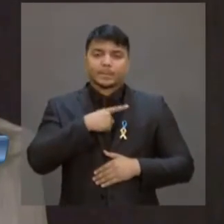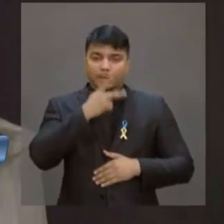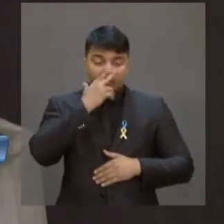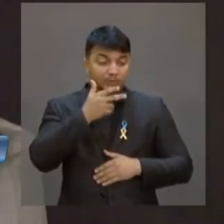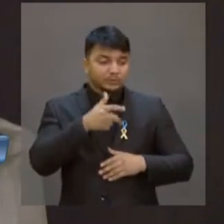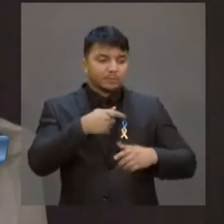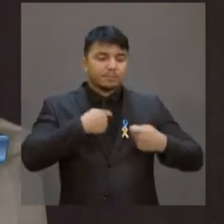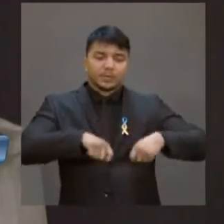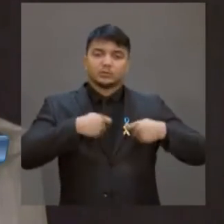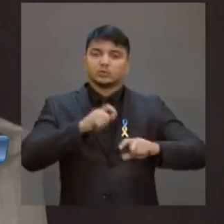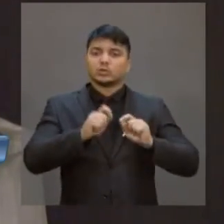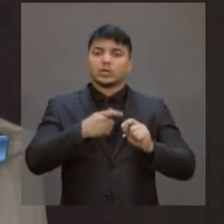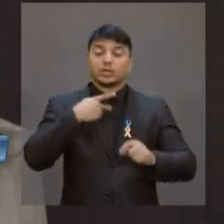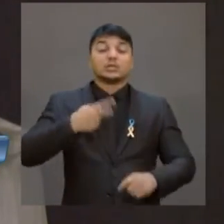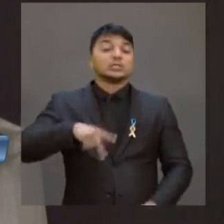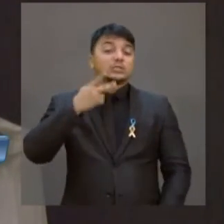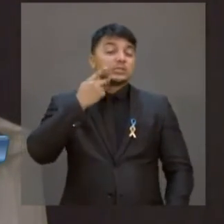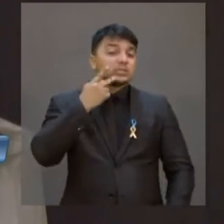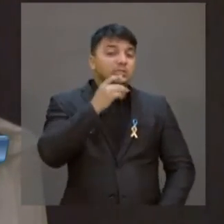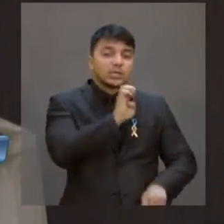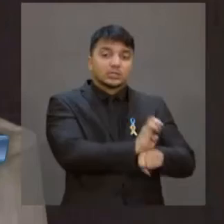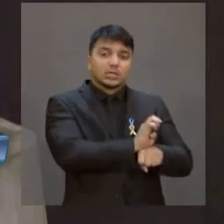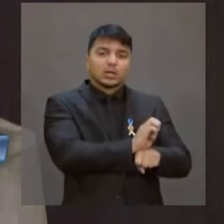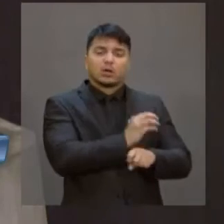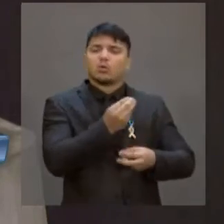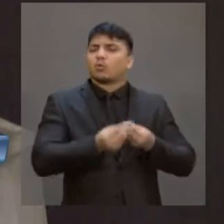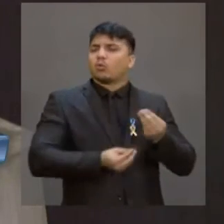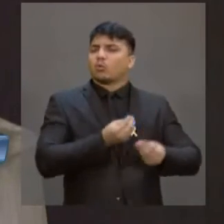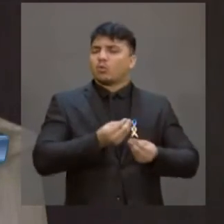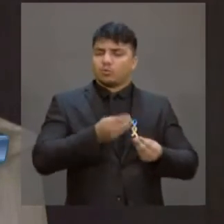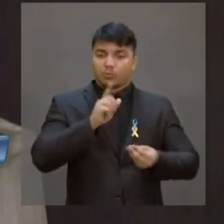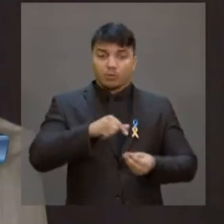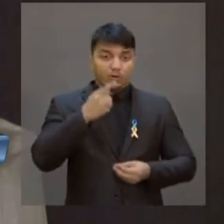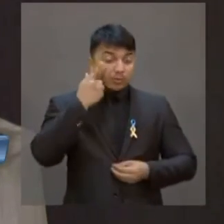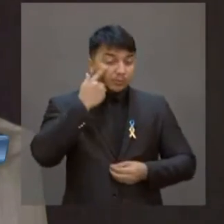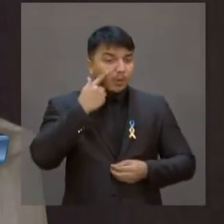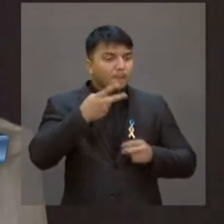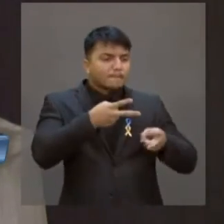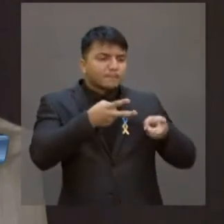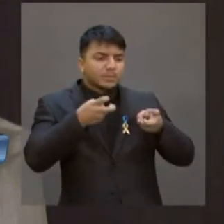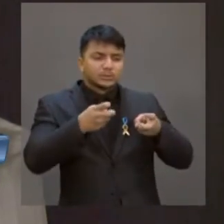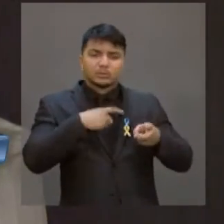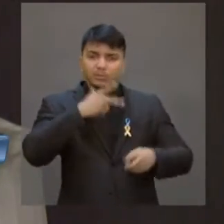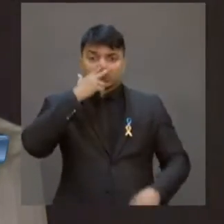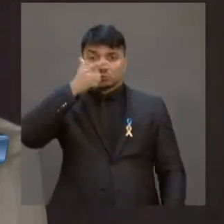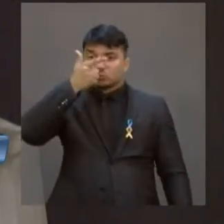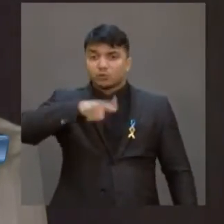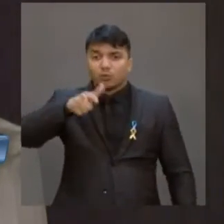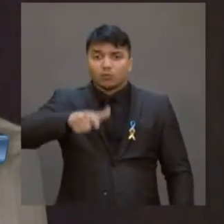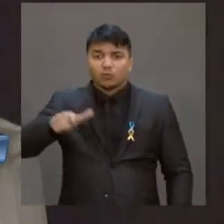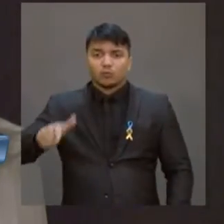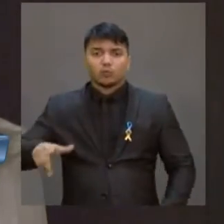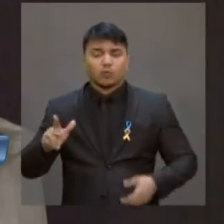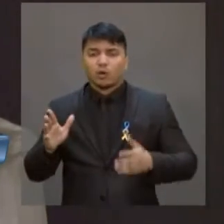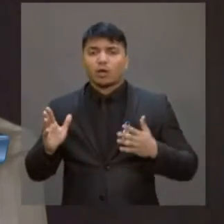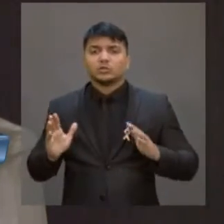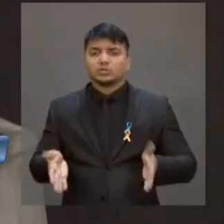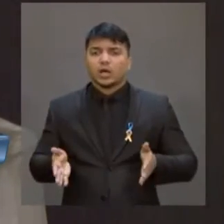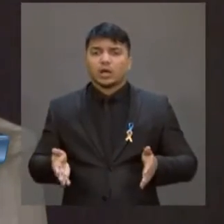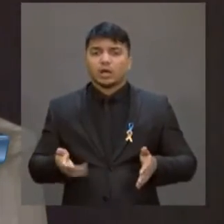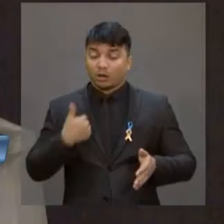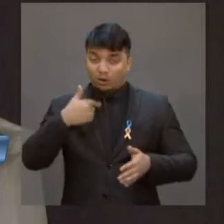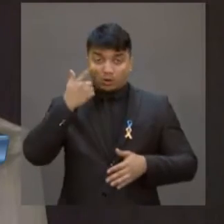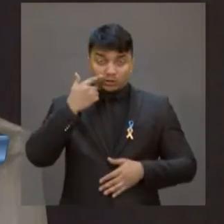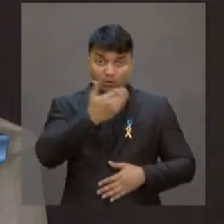que está acontecendo aqui no estado do Ceará. Eu vejo mais do mesmo. Quando